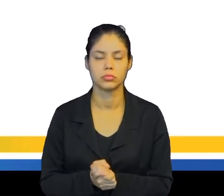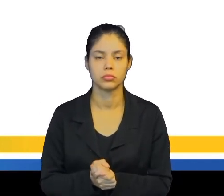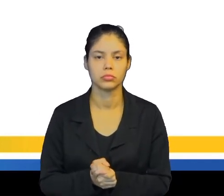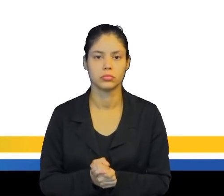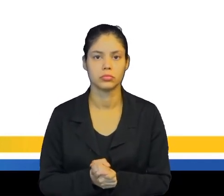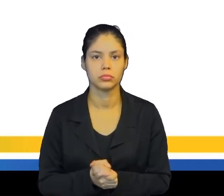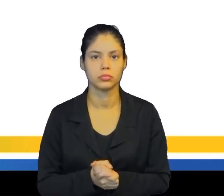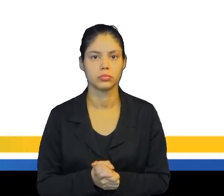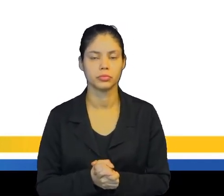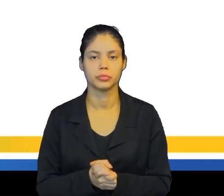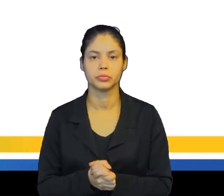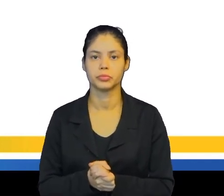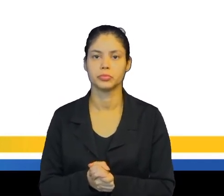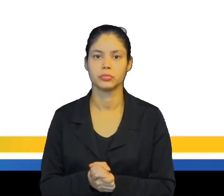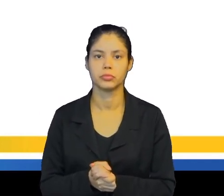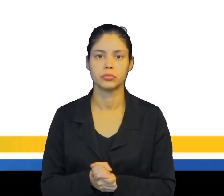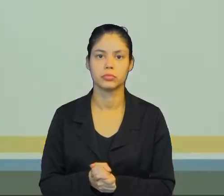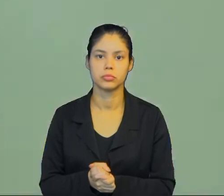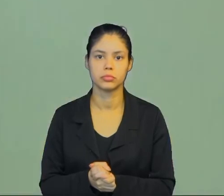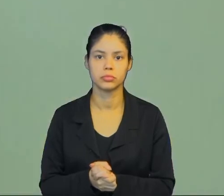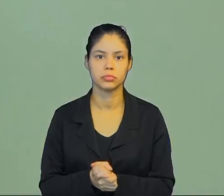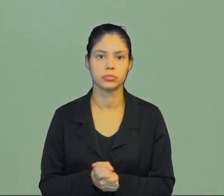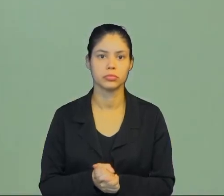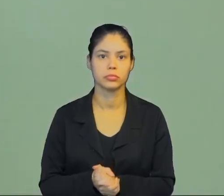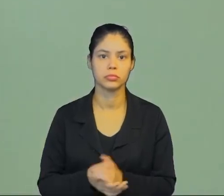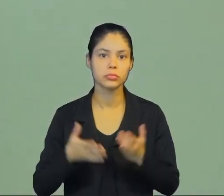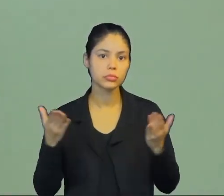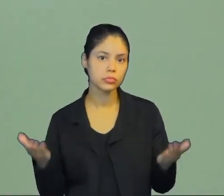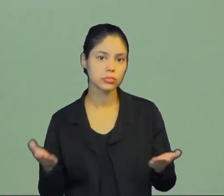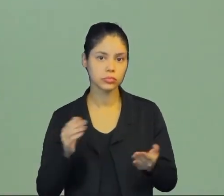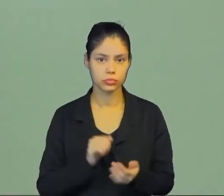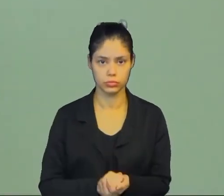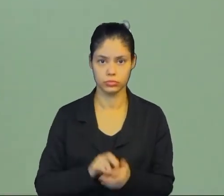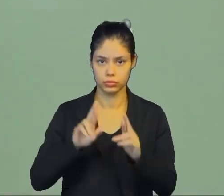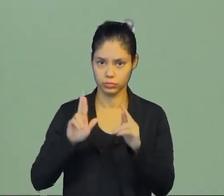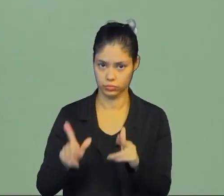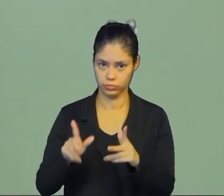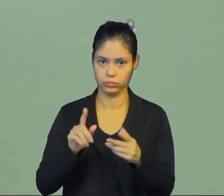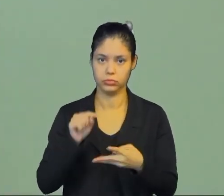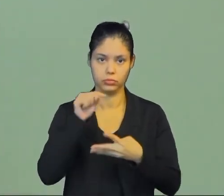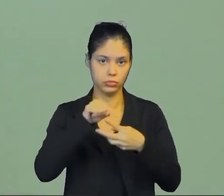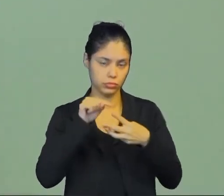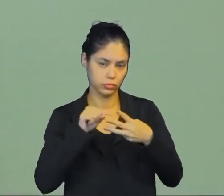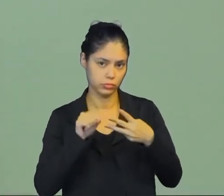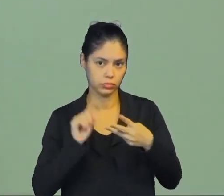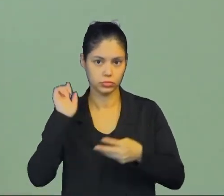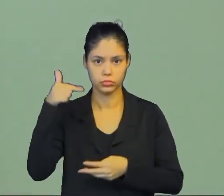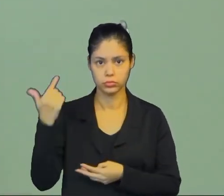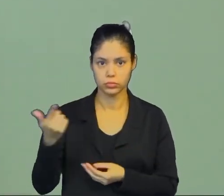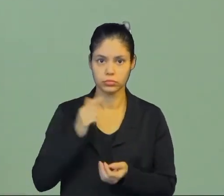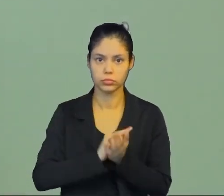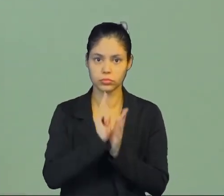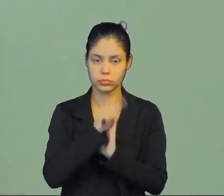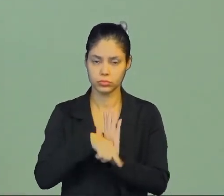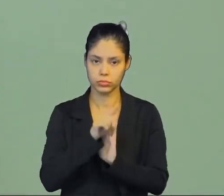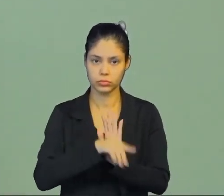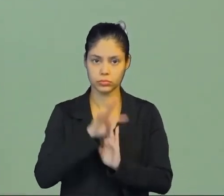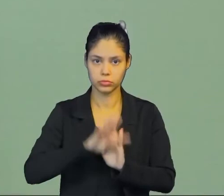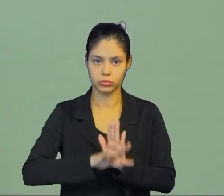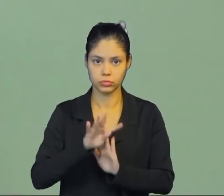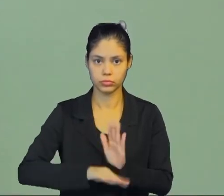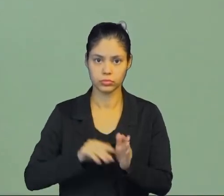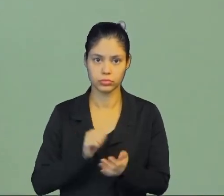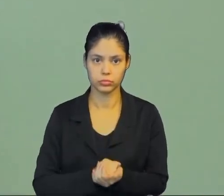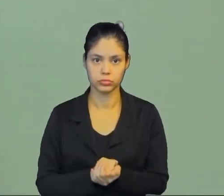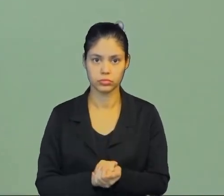leitor, né, pessoal? Então, essa é a diferença dos outros gêneros textuais,